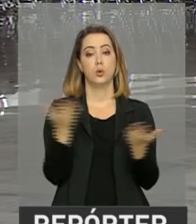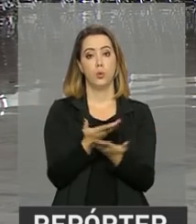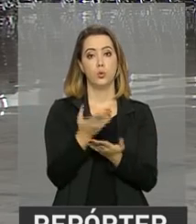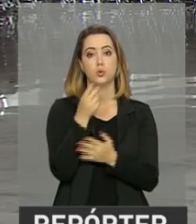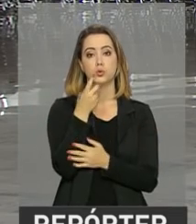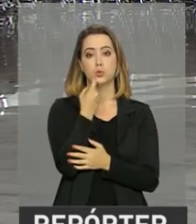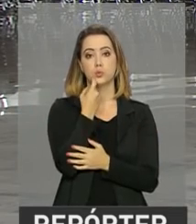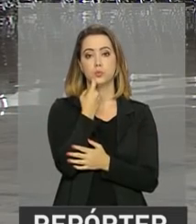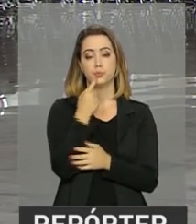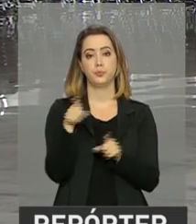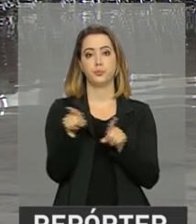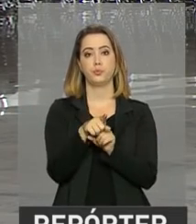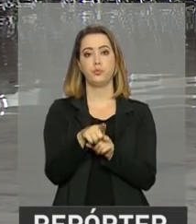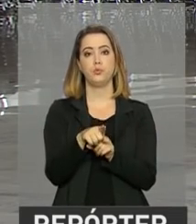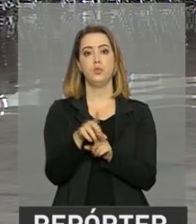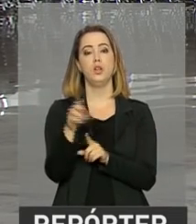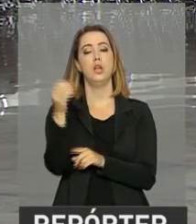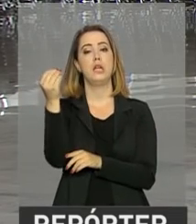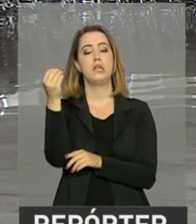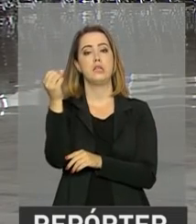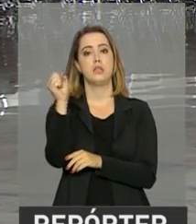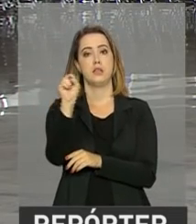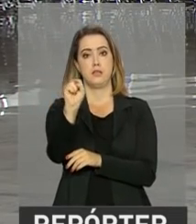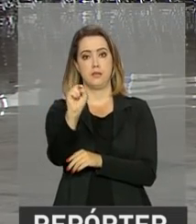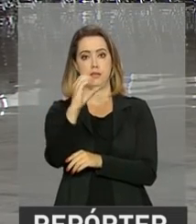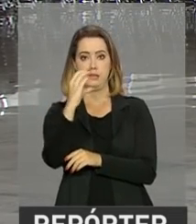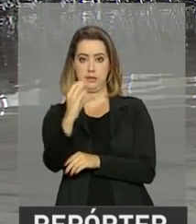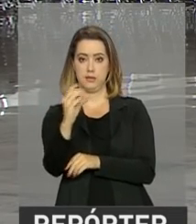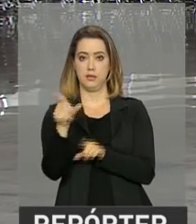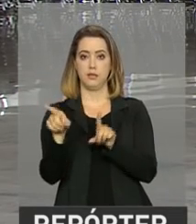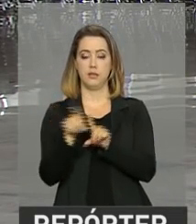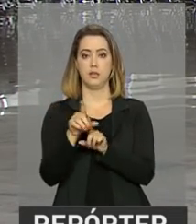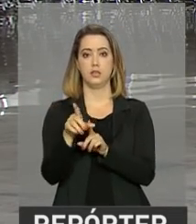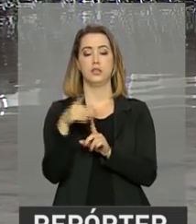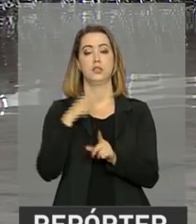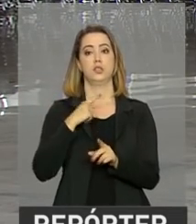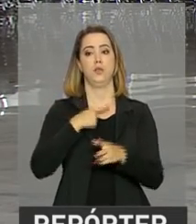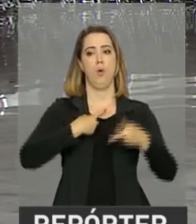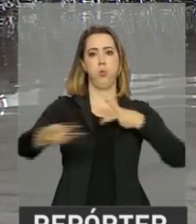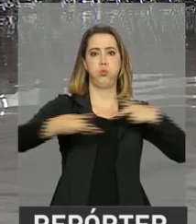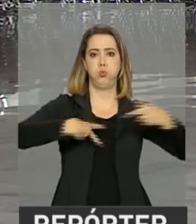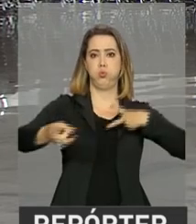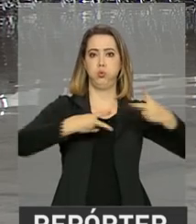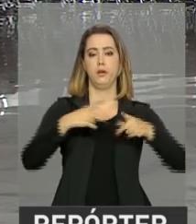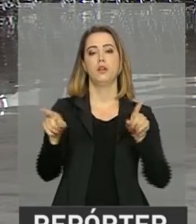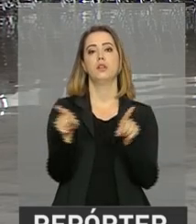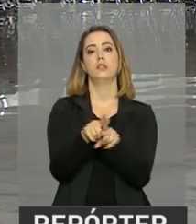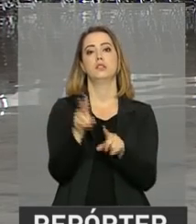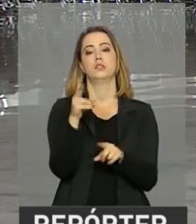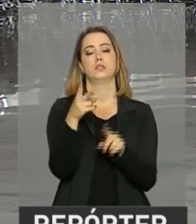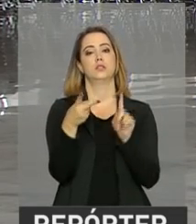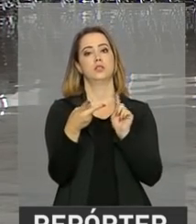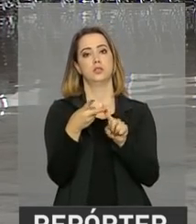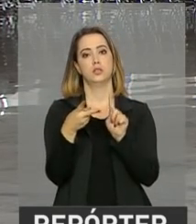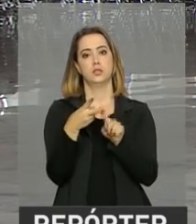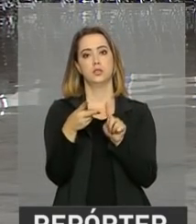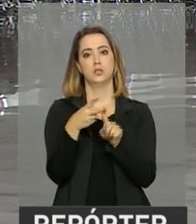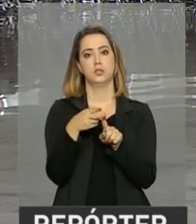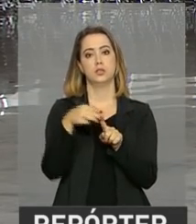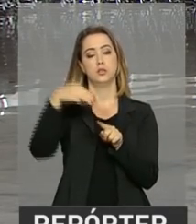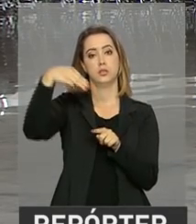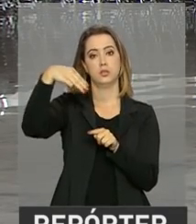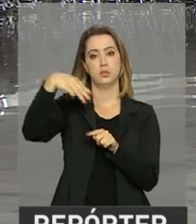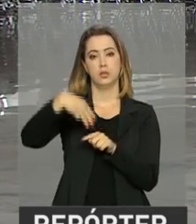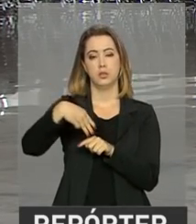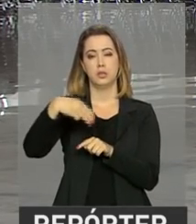pedras grandes em santa catarina atingida por um vendaval no mês passado e barão de melgaço no mato grosso